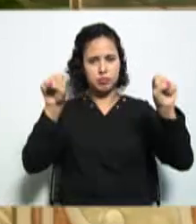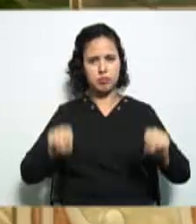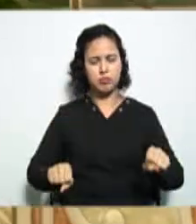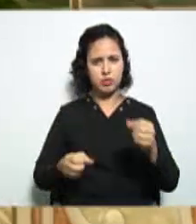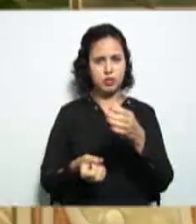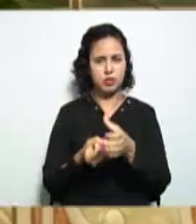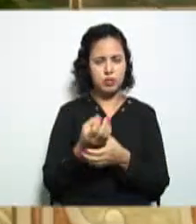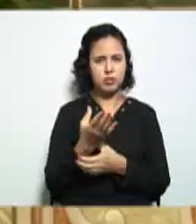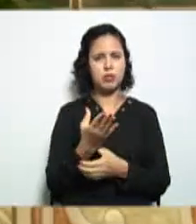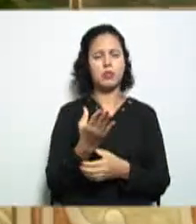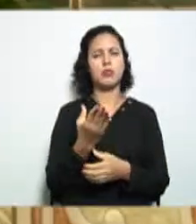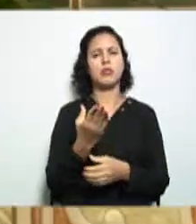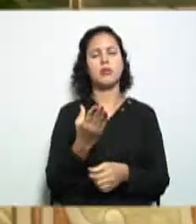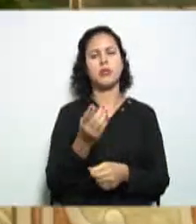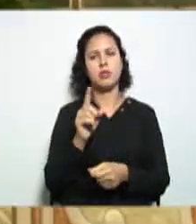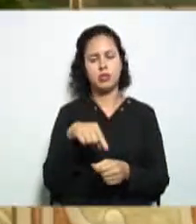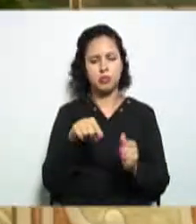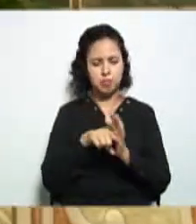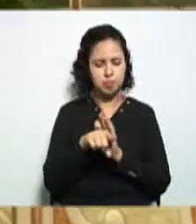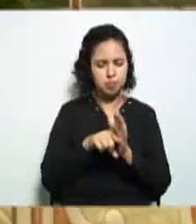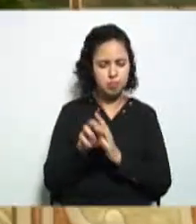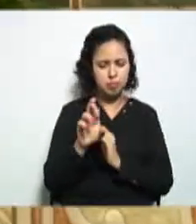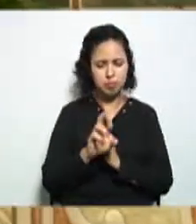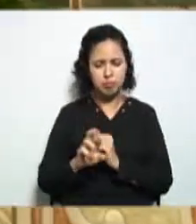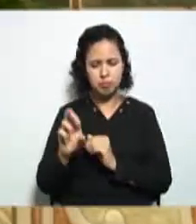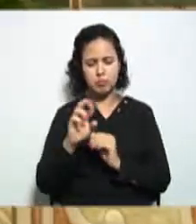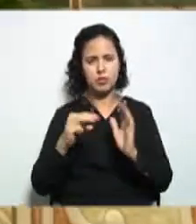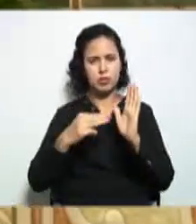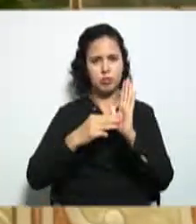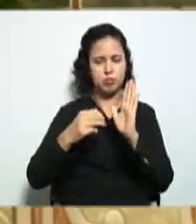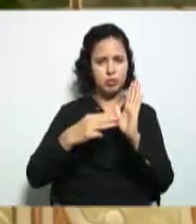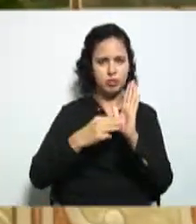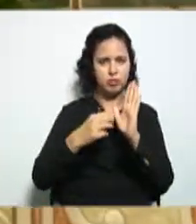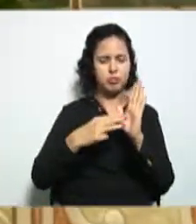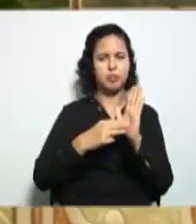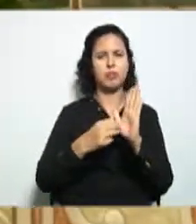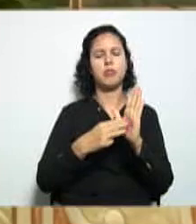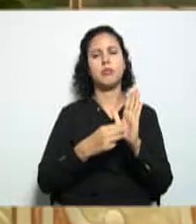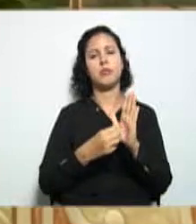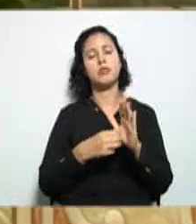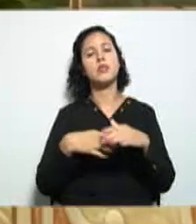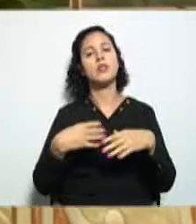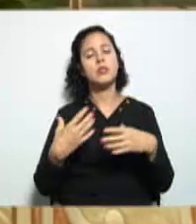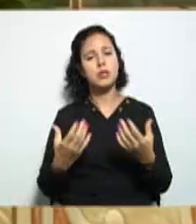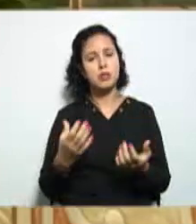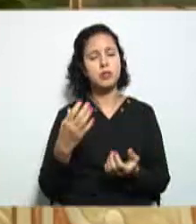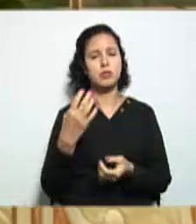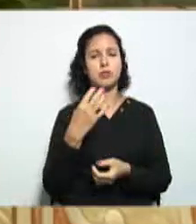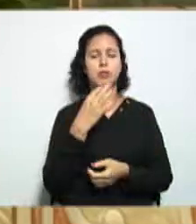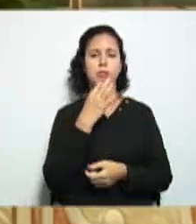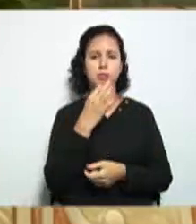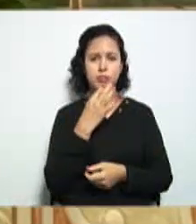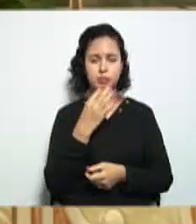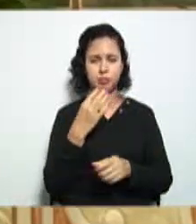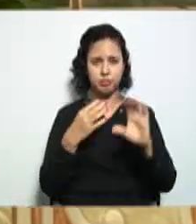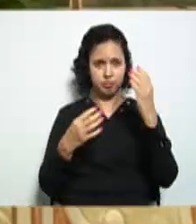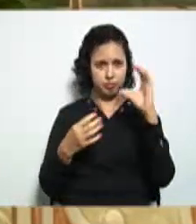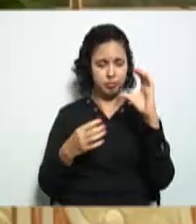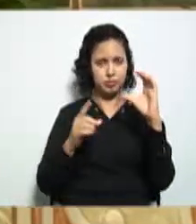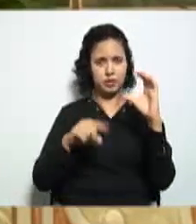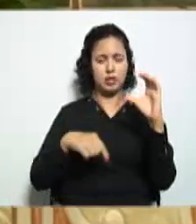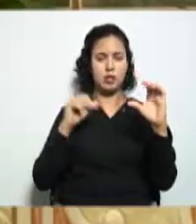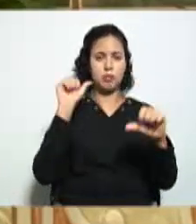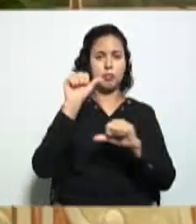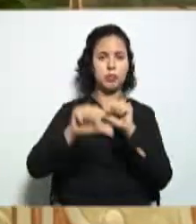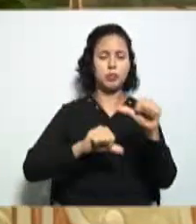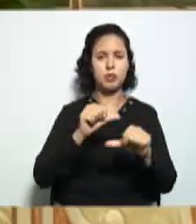construído a partir de uma investigação criteriosa, com metodologia. Então, o conhecimento científico se refaz.